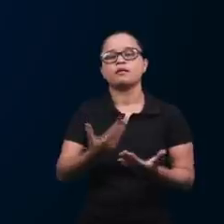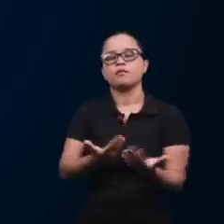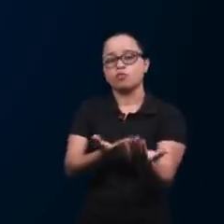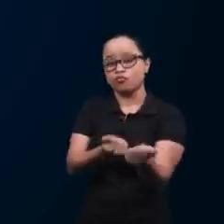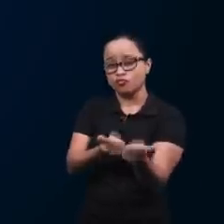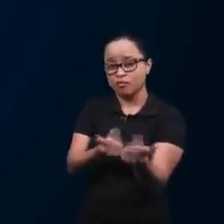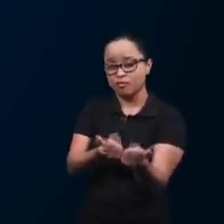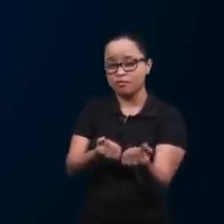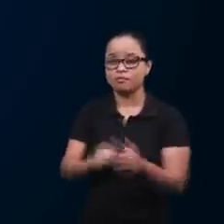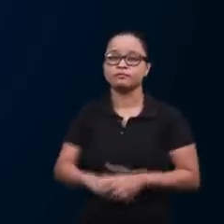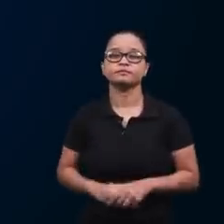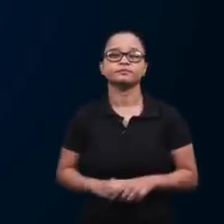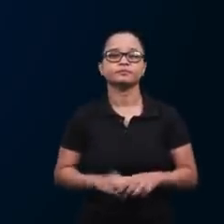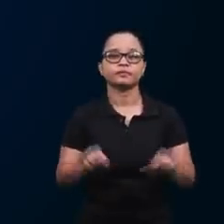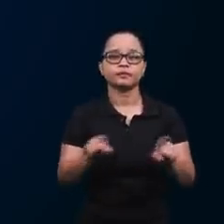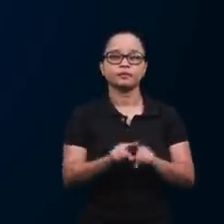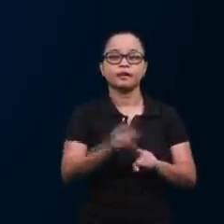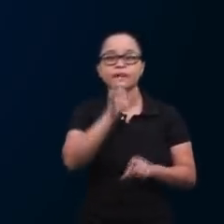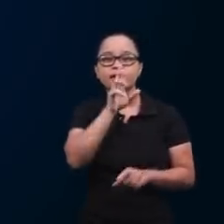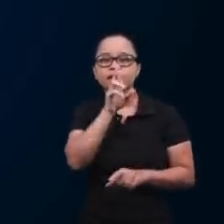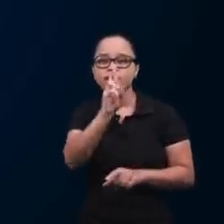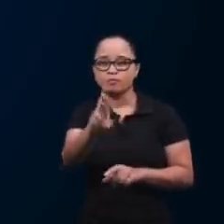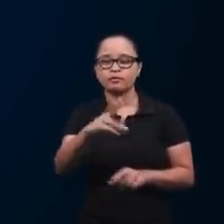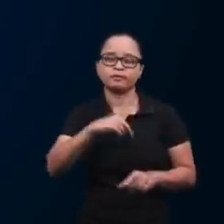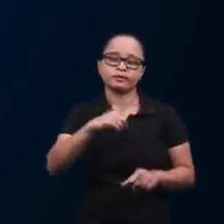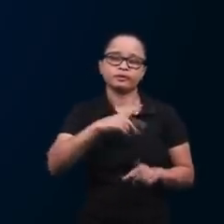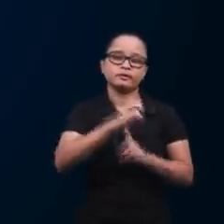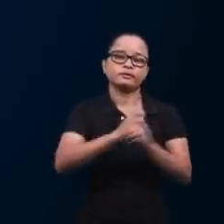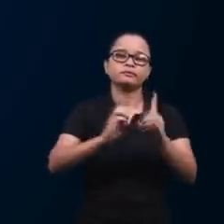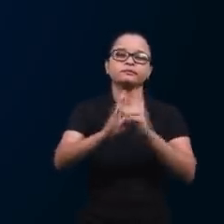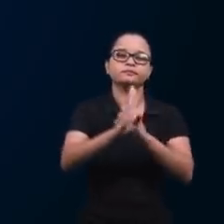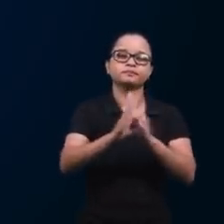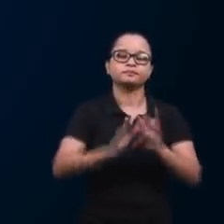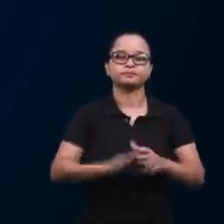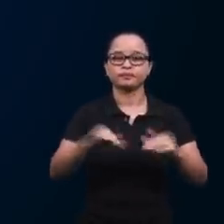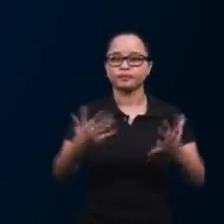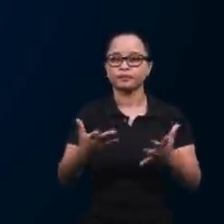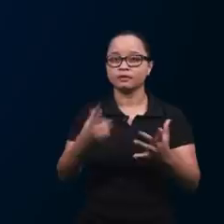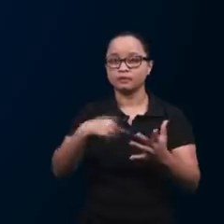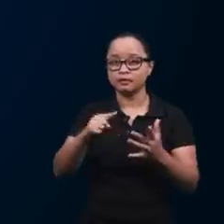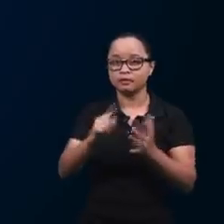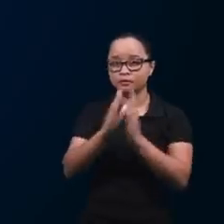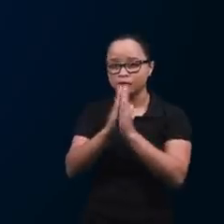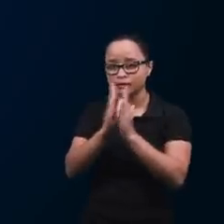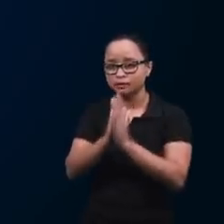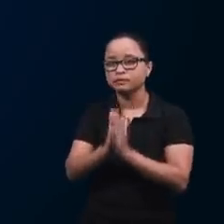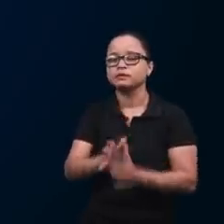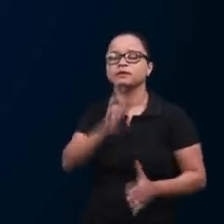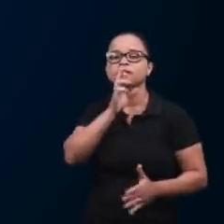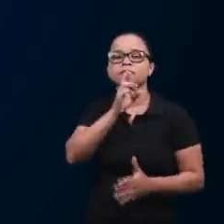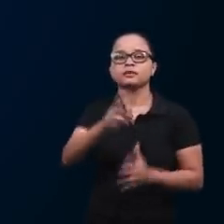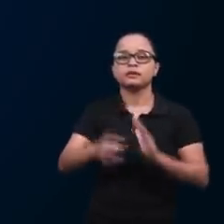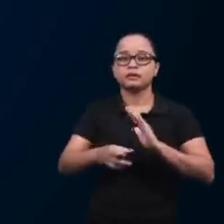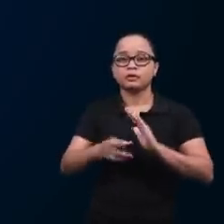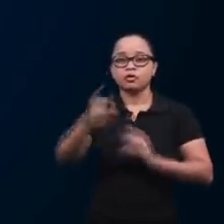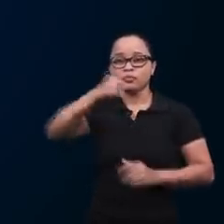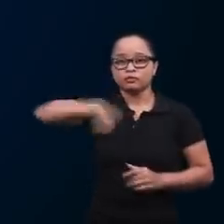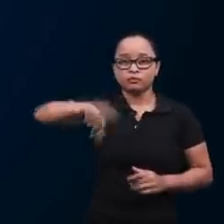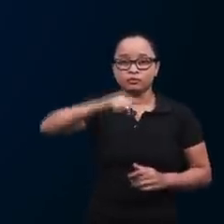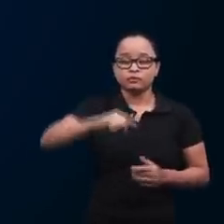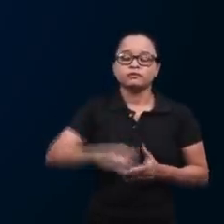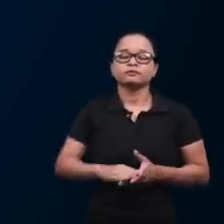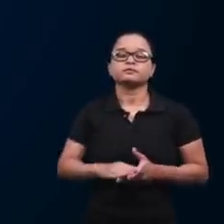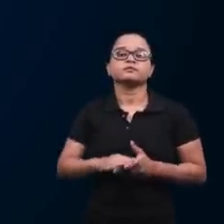para buscarmos as respostas da Escola Bíblica Dominical durante a busca das respostas nós já